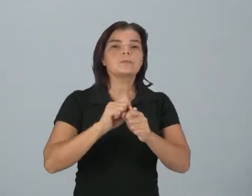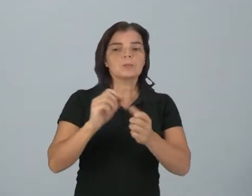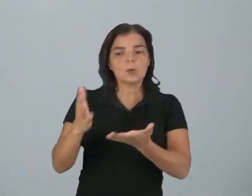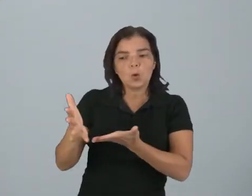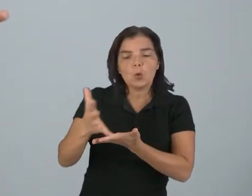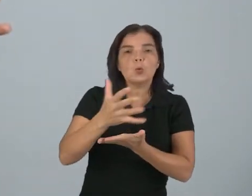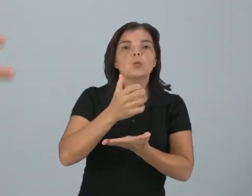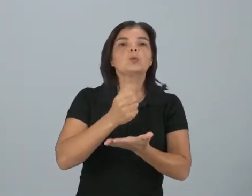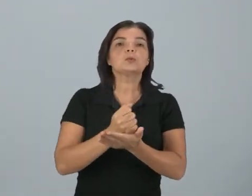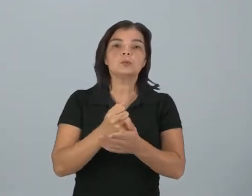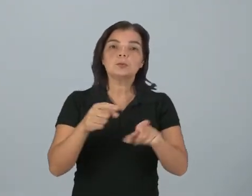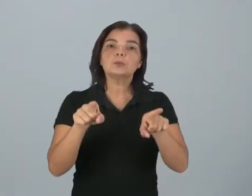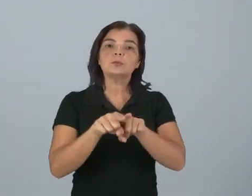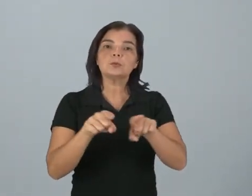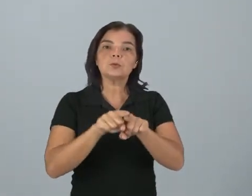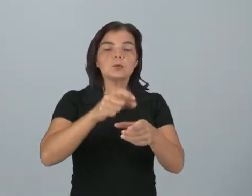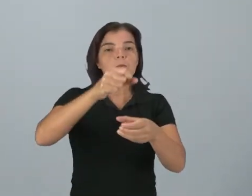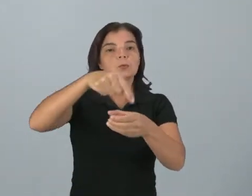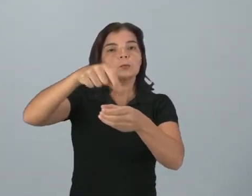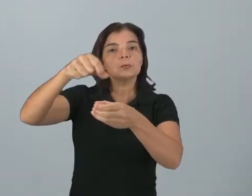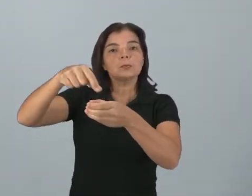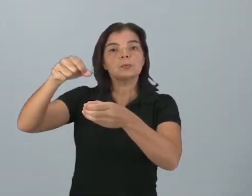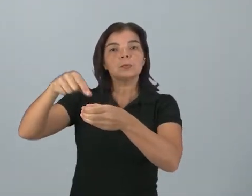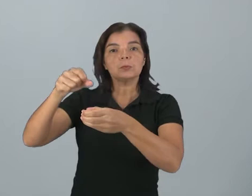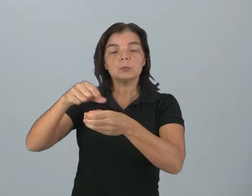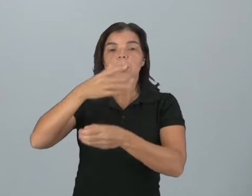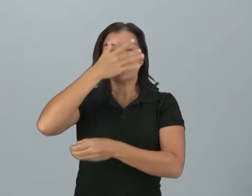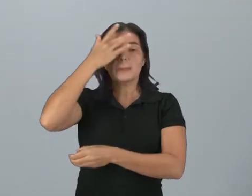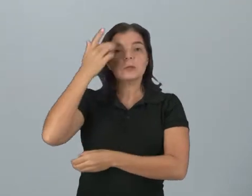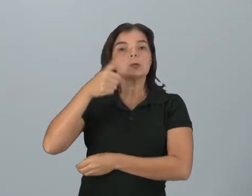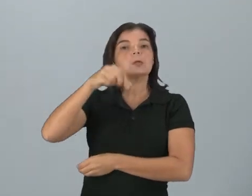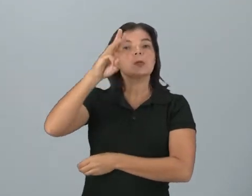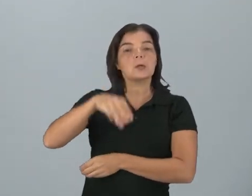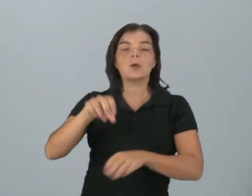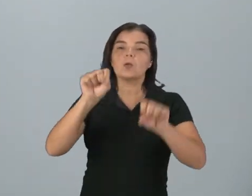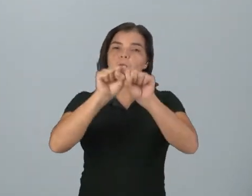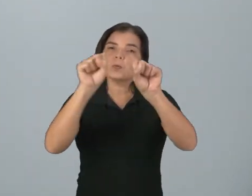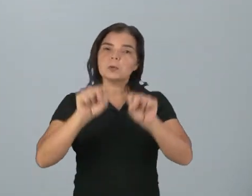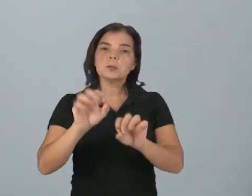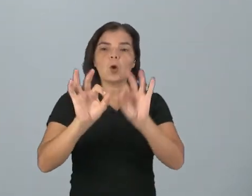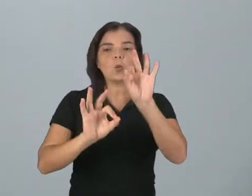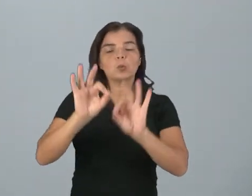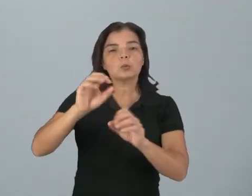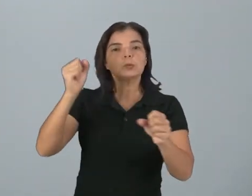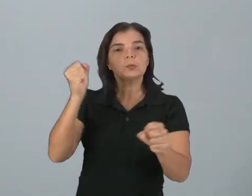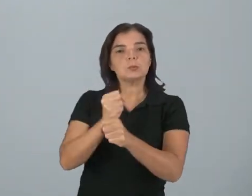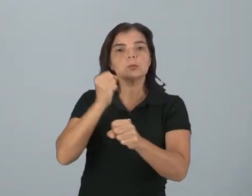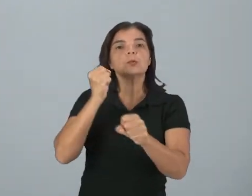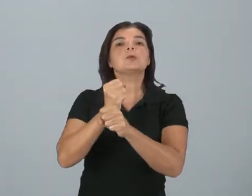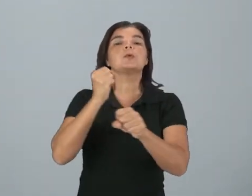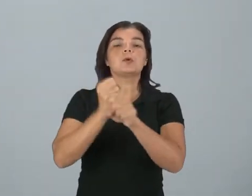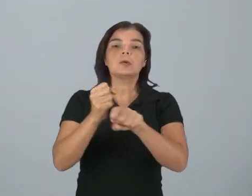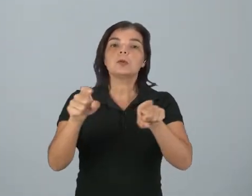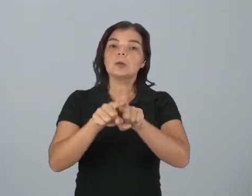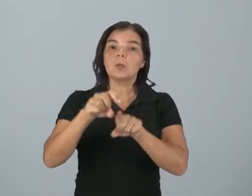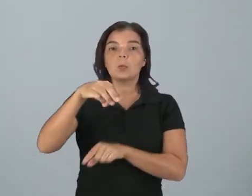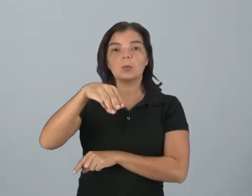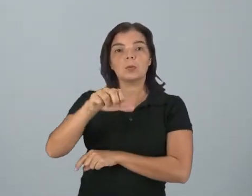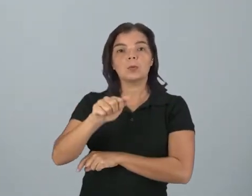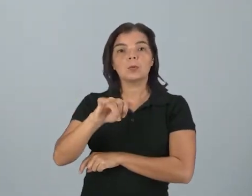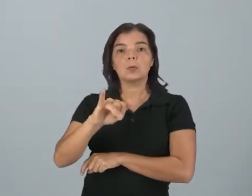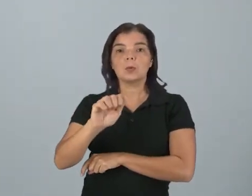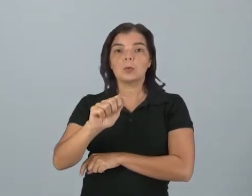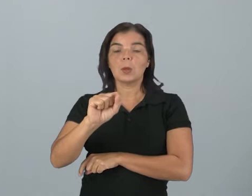colheita, eles tinham quem fazia o plantio, quem fazia o sistema de construção. E no caso específico dos maias, eles